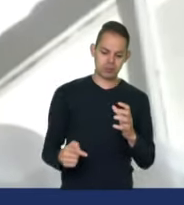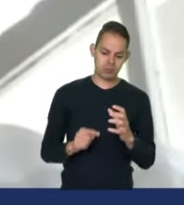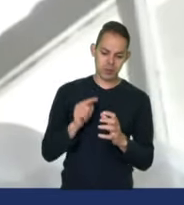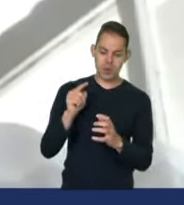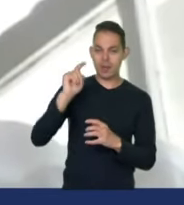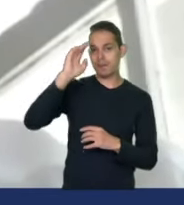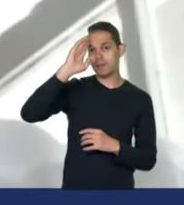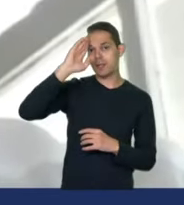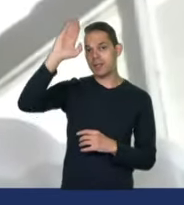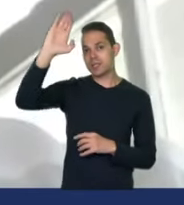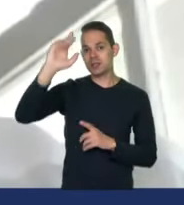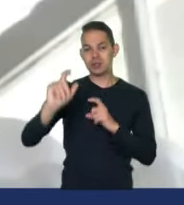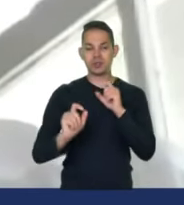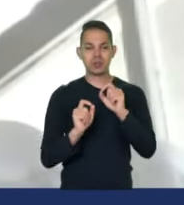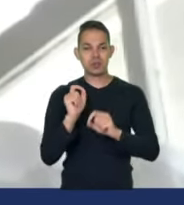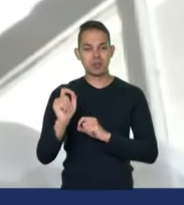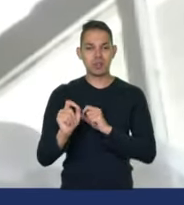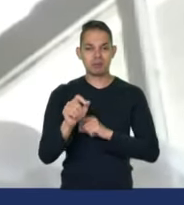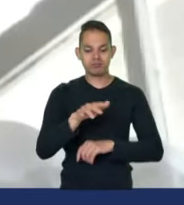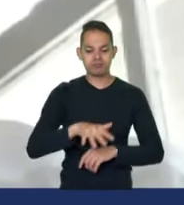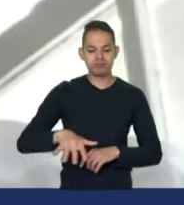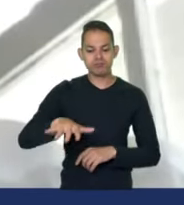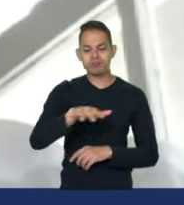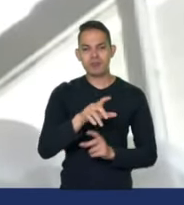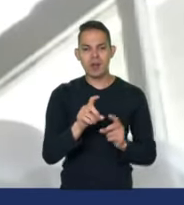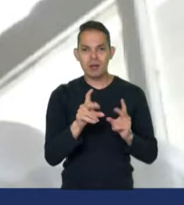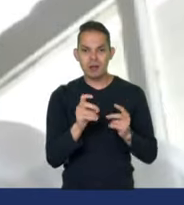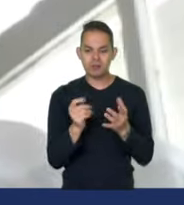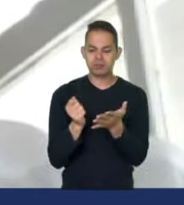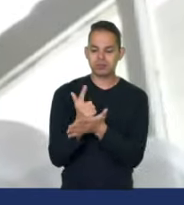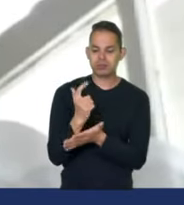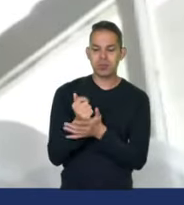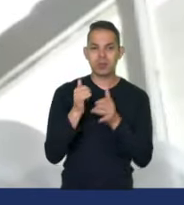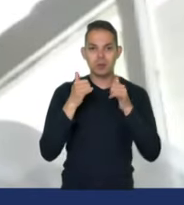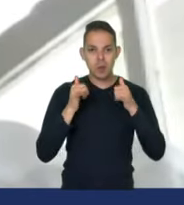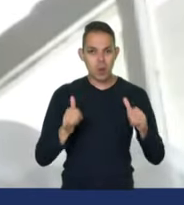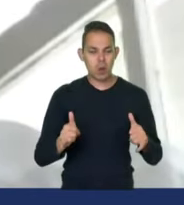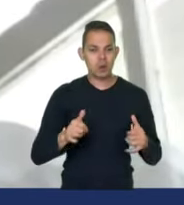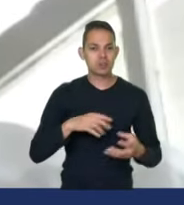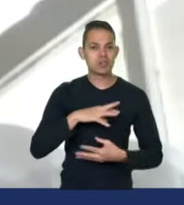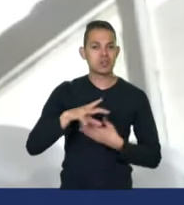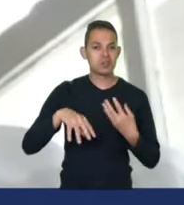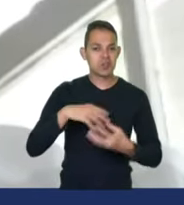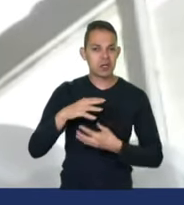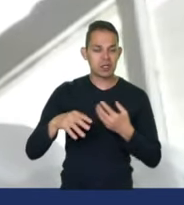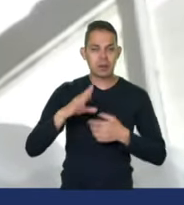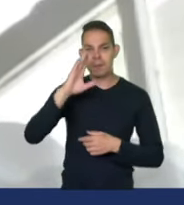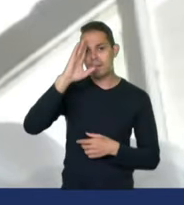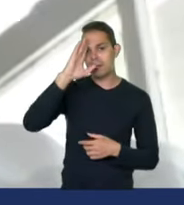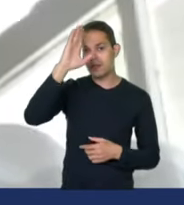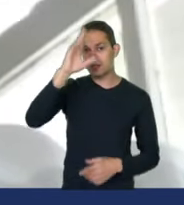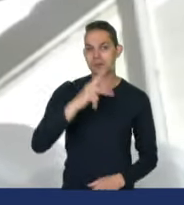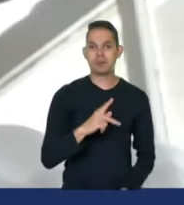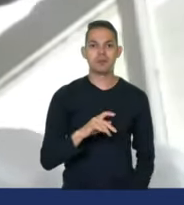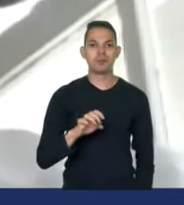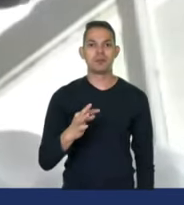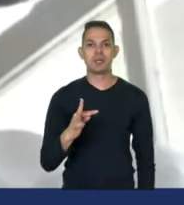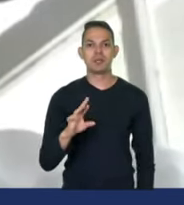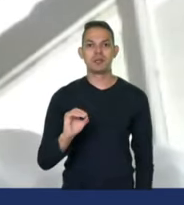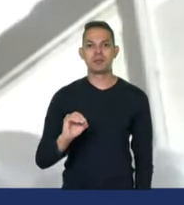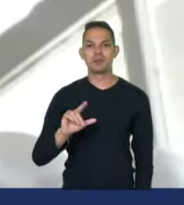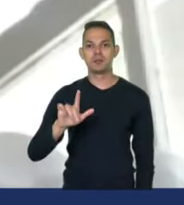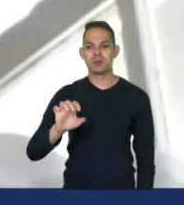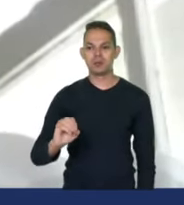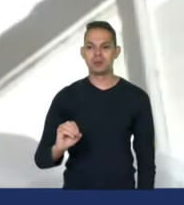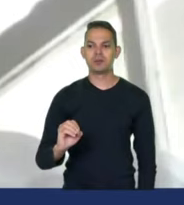da desorganização do mercado internacional de insumos energéticos, em especial o petróleo, provocados tanto